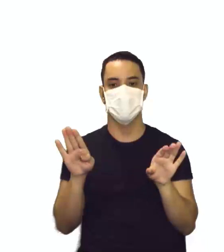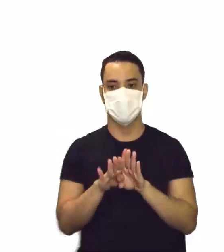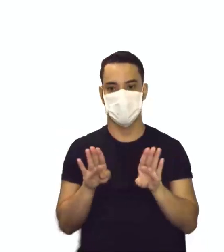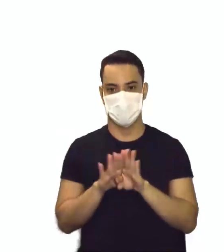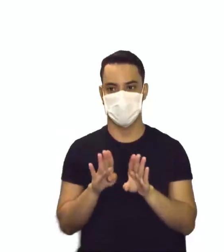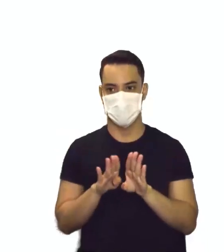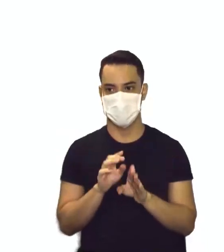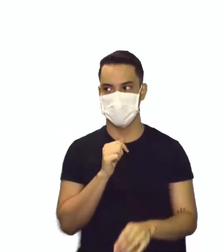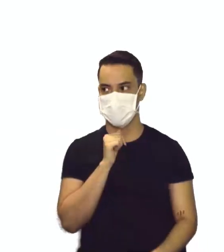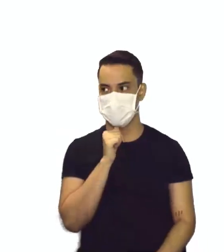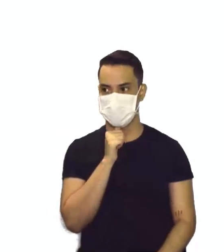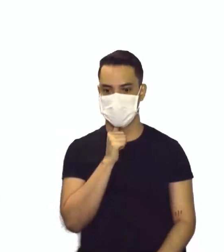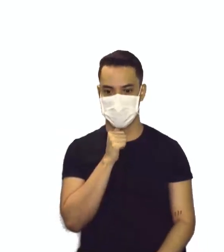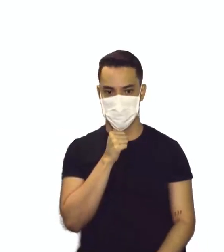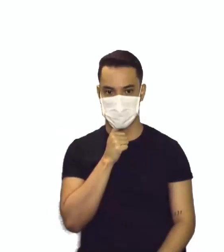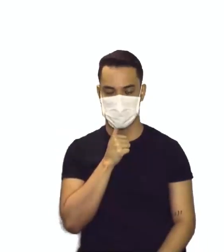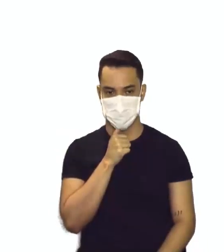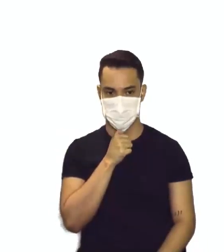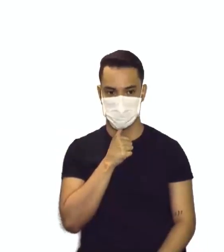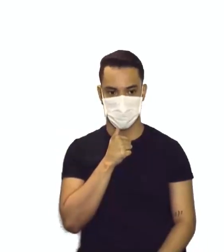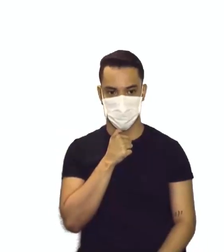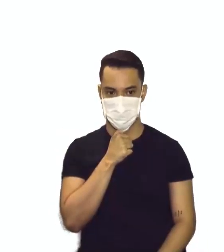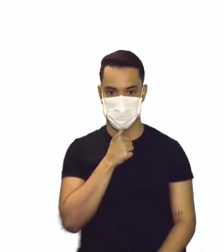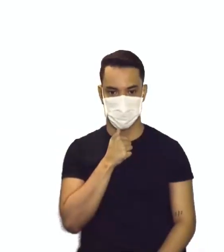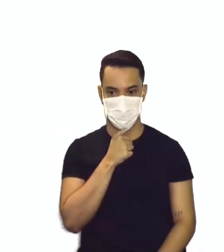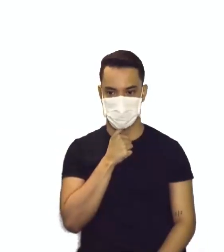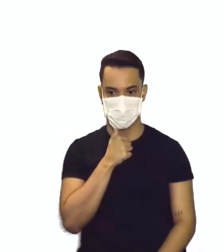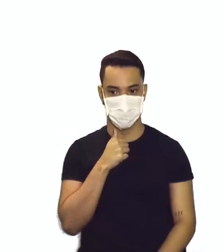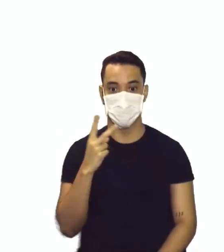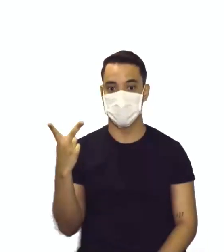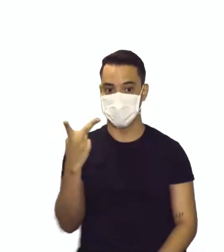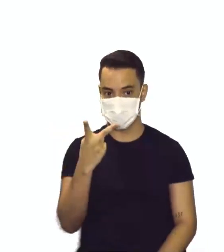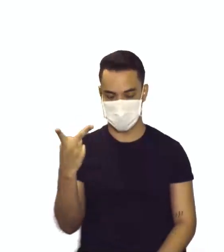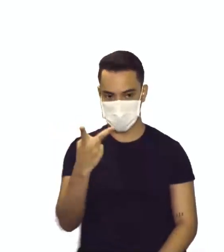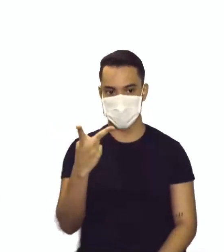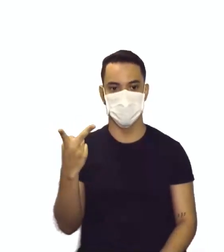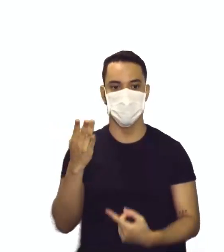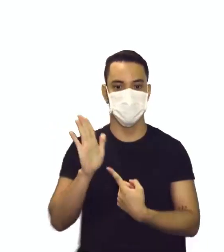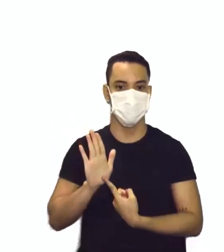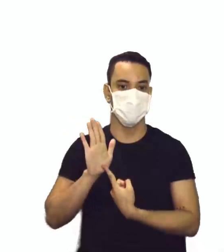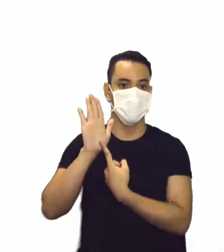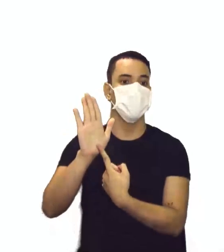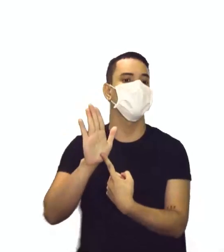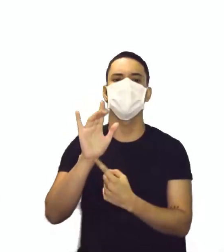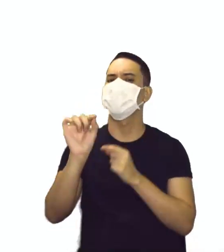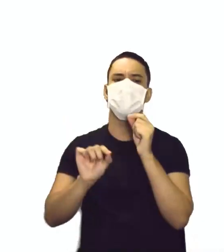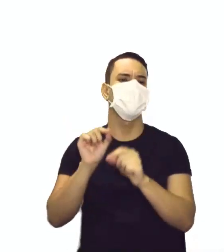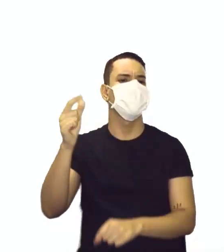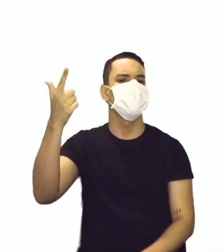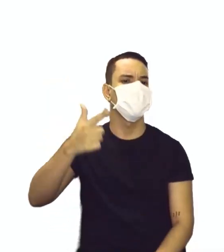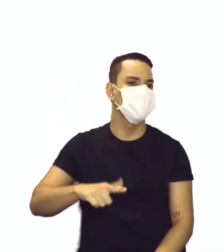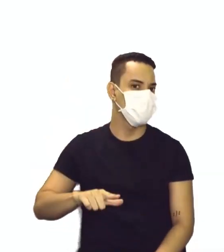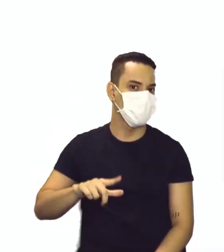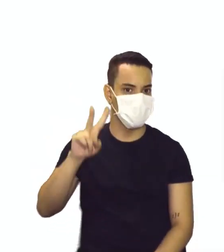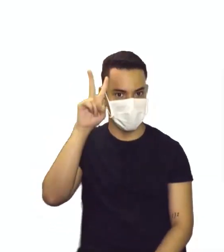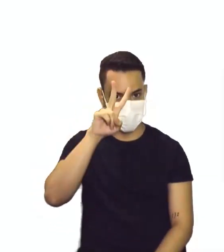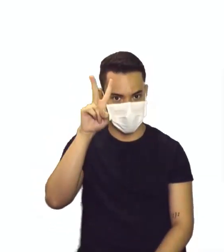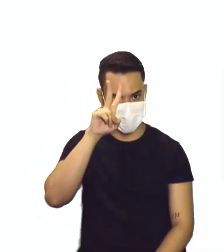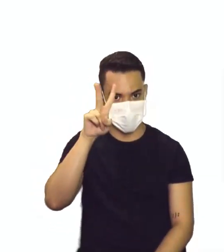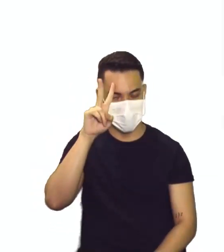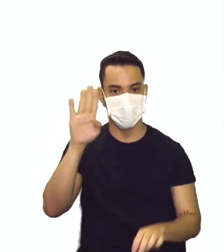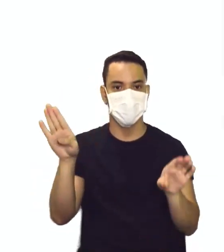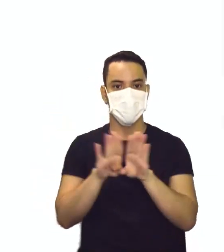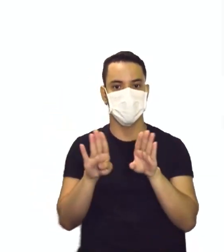isolantes. Galerinha, além desses dois condutores isolantes, o que nós vimos mais? Nós